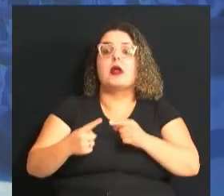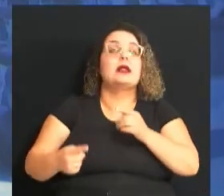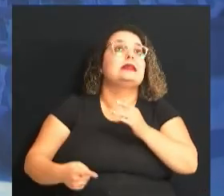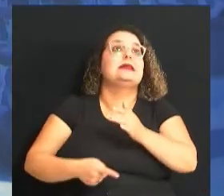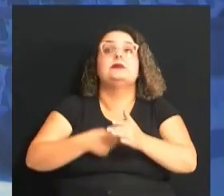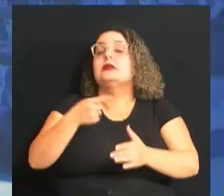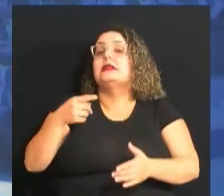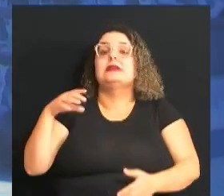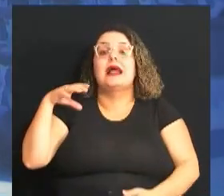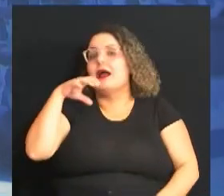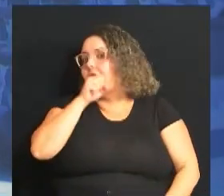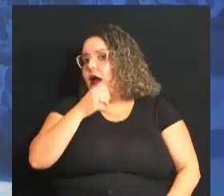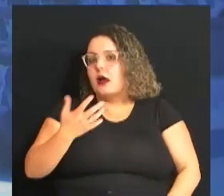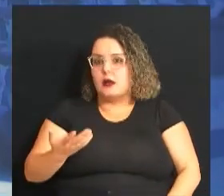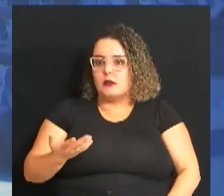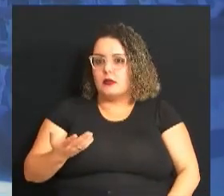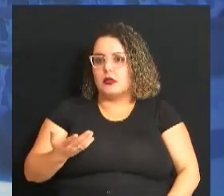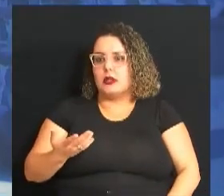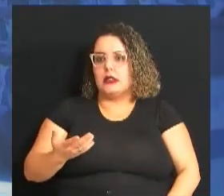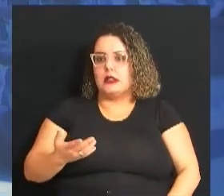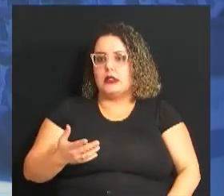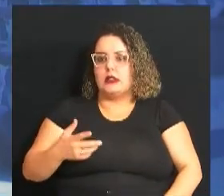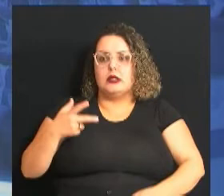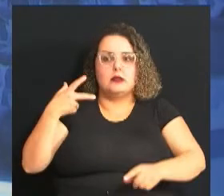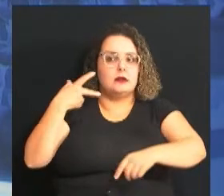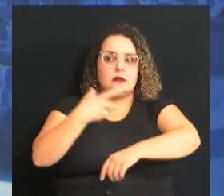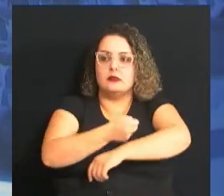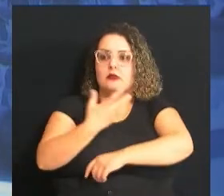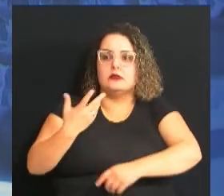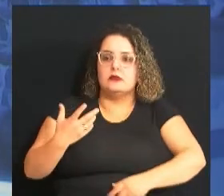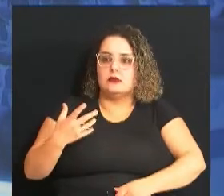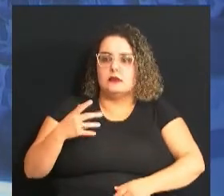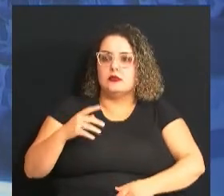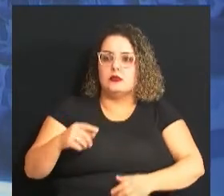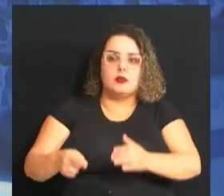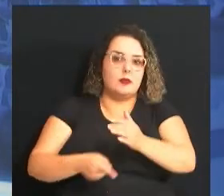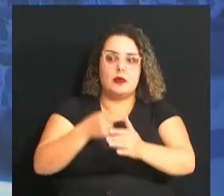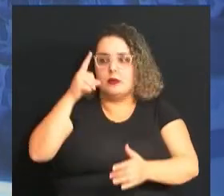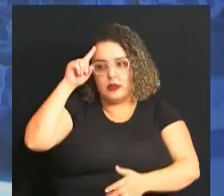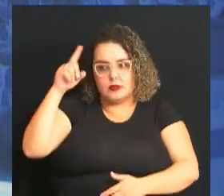rápido, doutor? Já ter que tomar logo aí nos primeiros dias ou no primeiro dia?